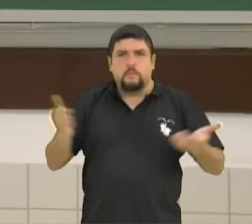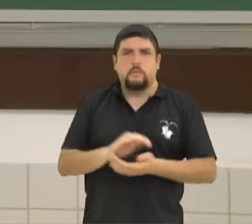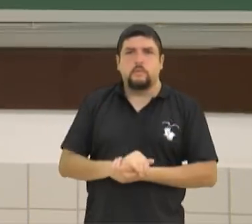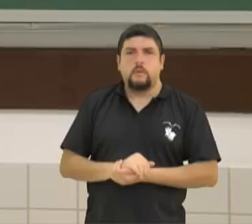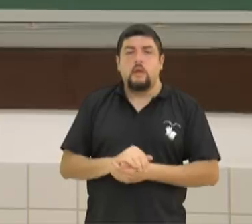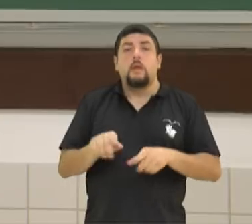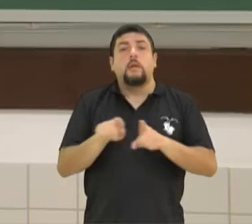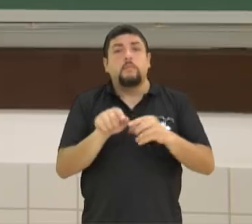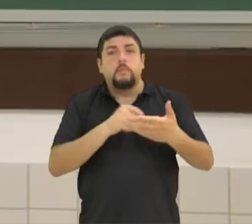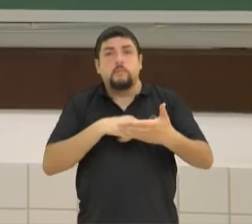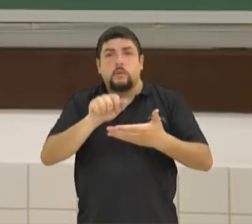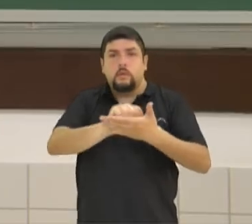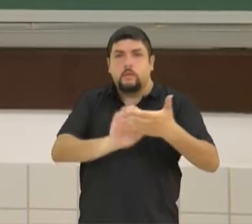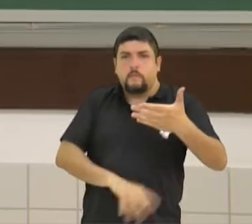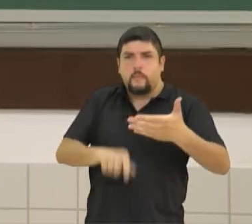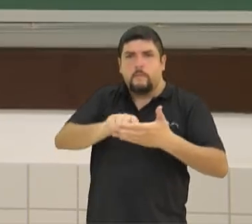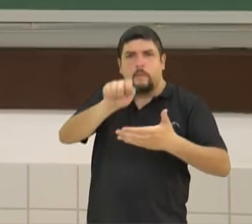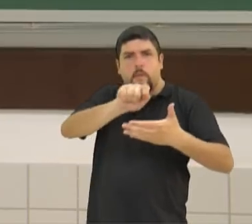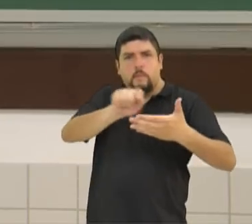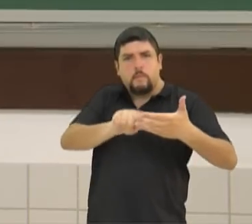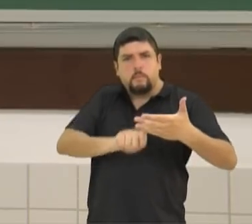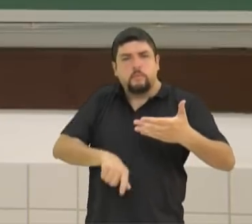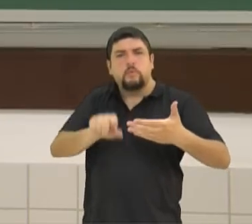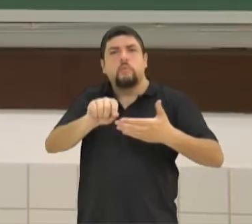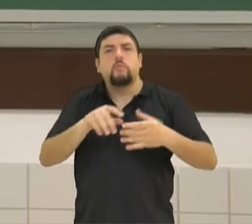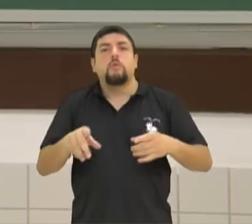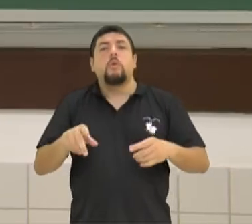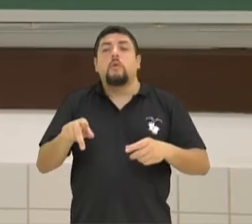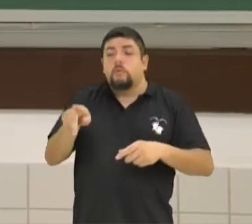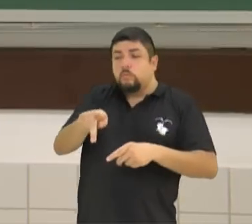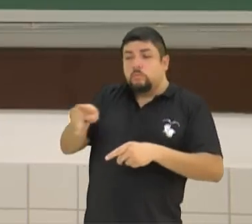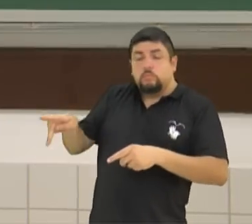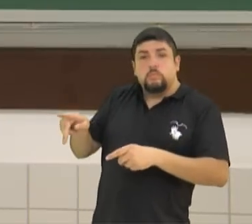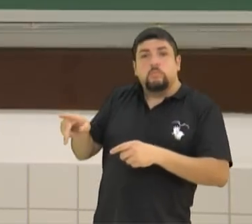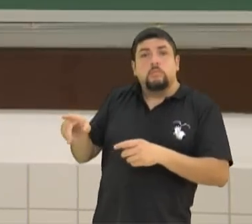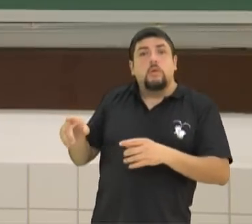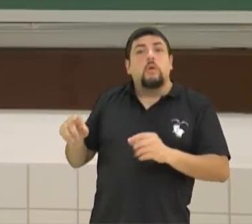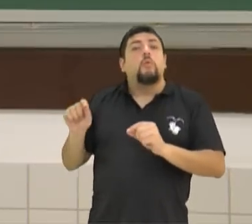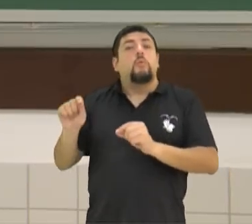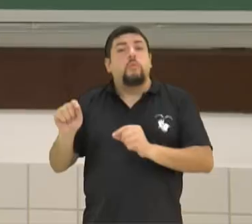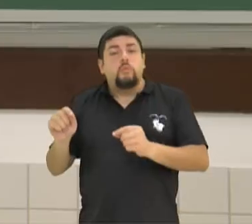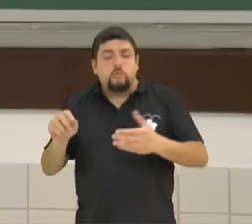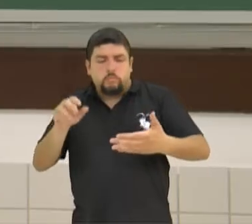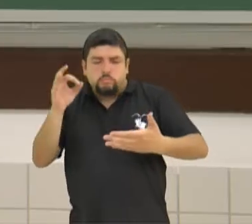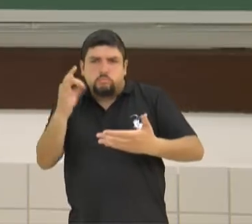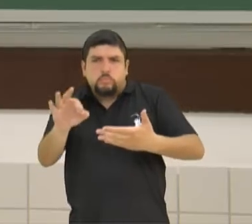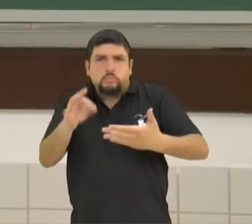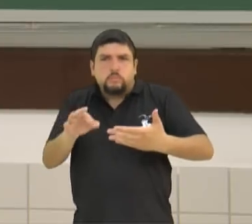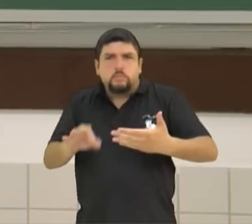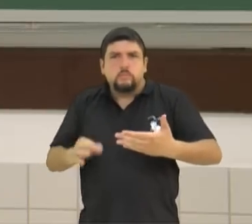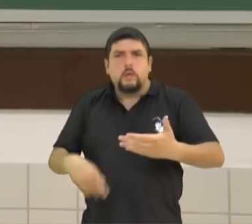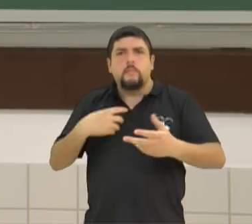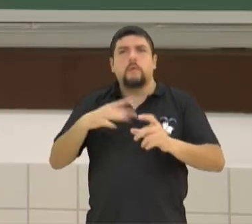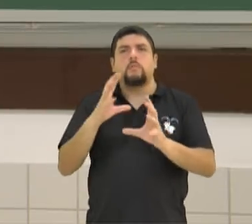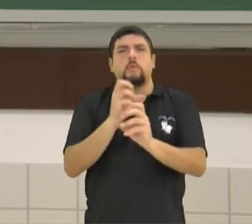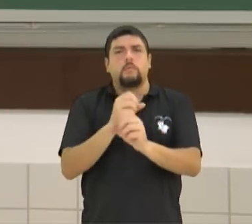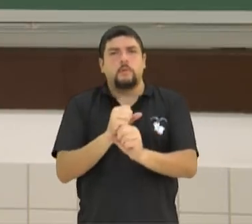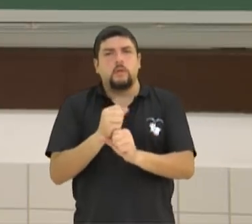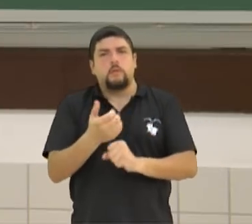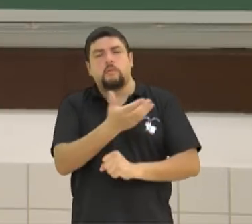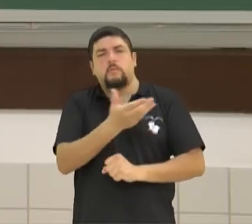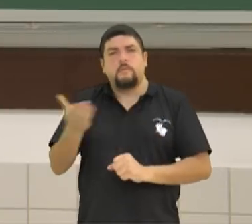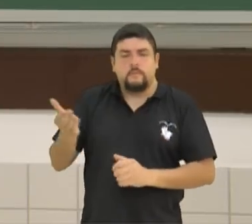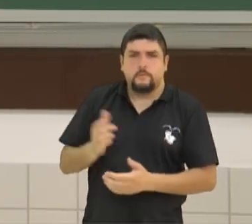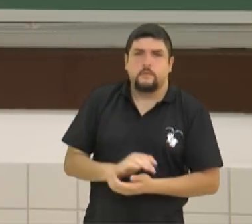e realizar as atividades, devolver para que os professores possam valorar, mensurar essas atividades com alguma nota, para